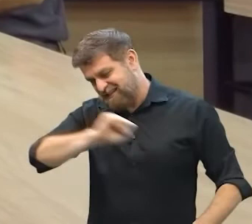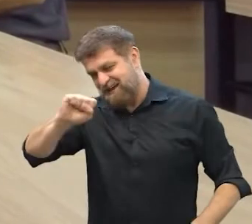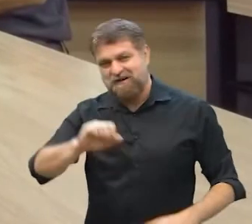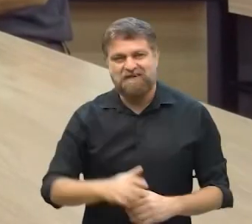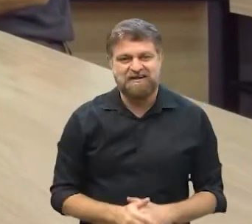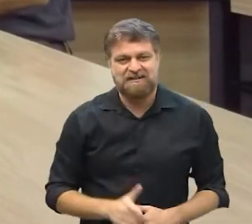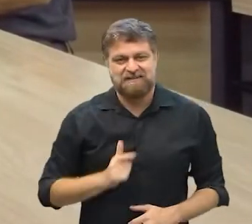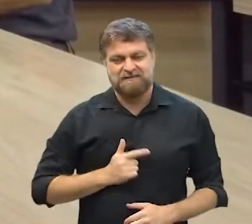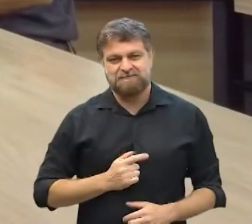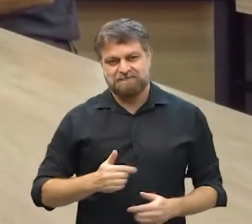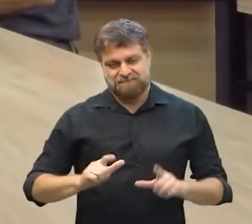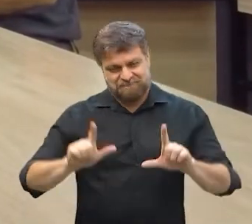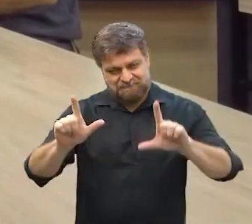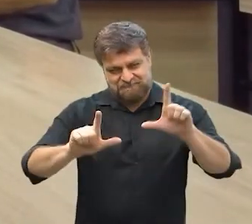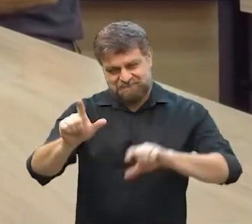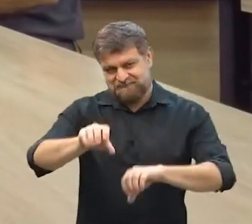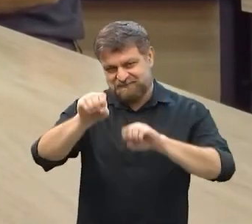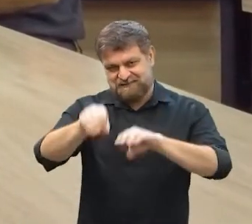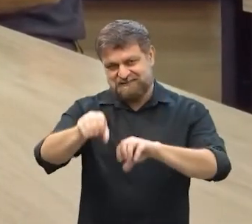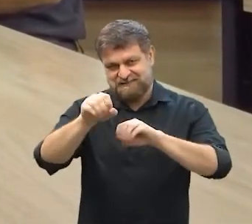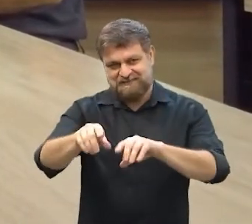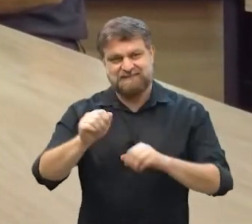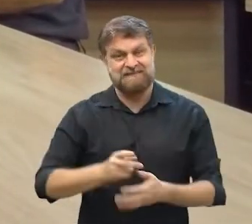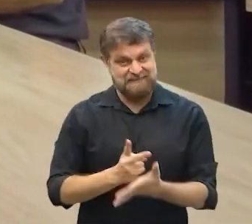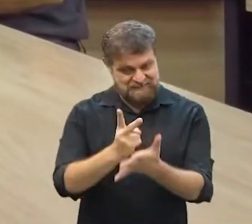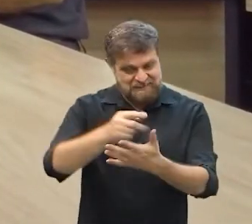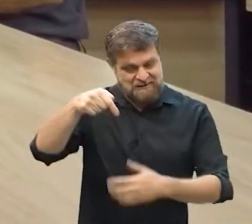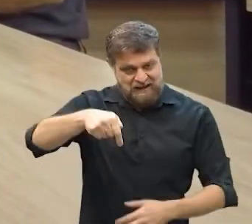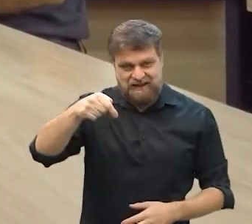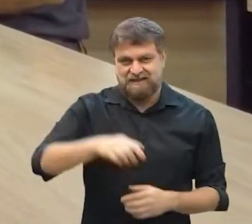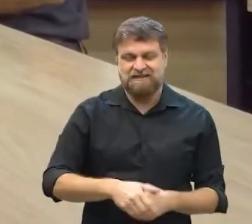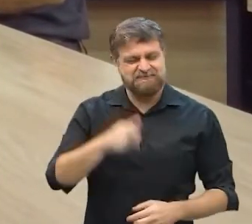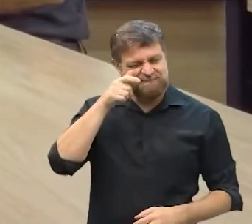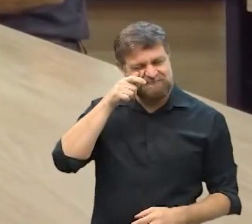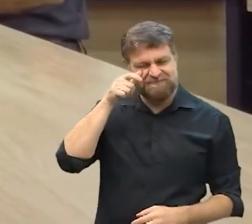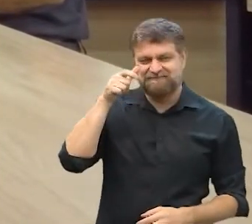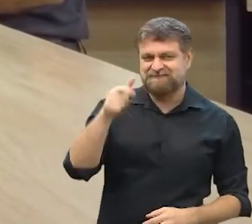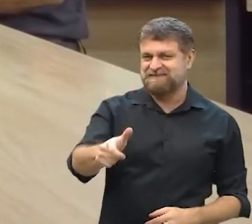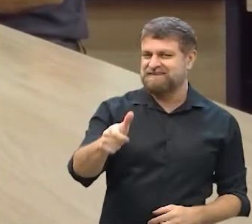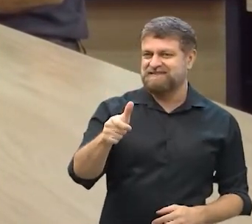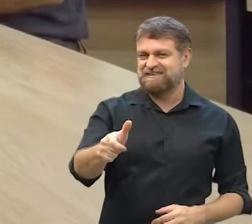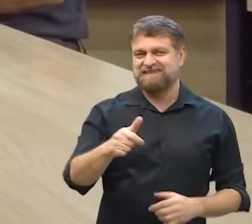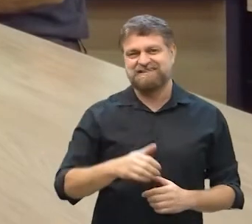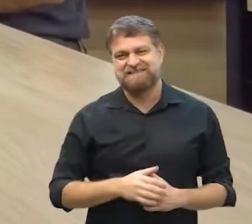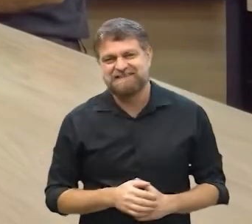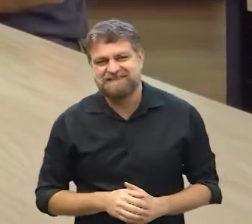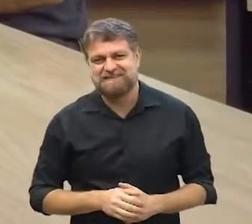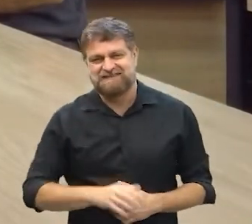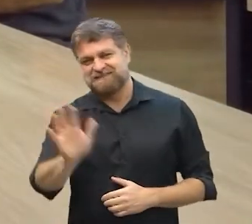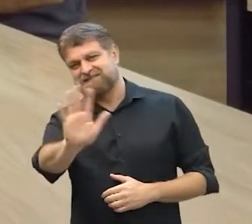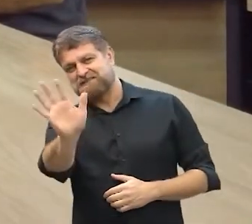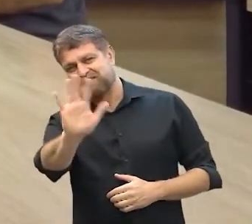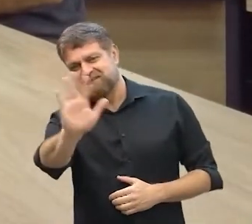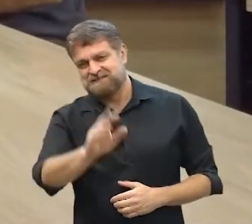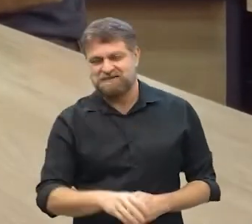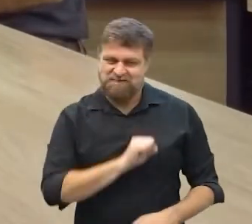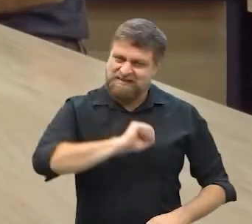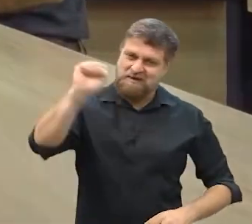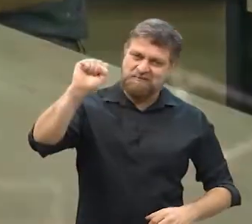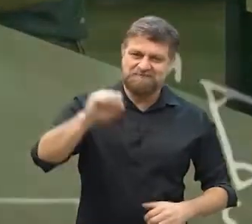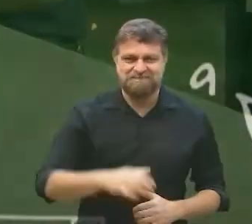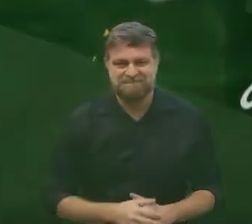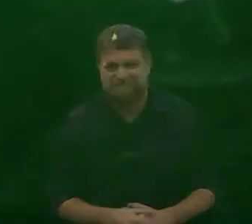É isso aí, pessoal. Até a próxima oportunidade. Sempre aqui, então, já sabem, né? No quadro de Olho na Educação. Tchau,